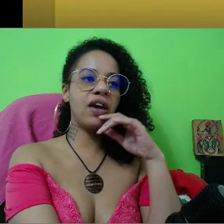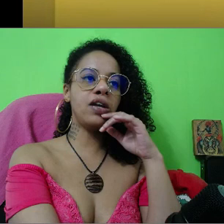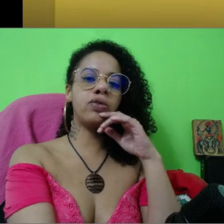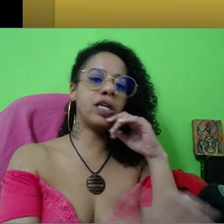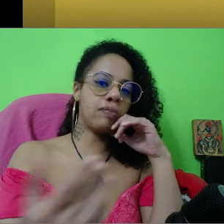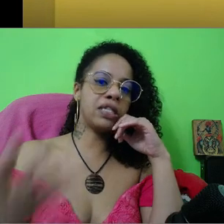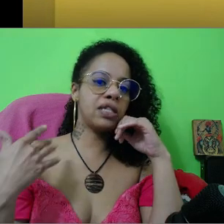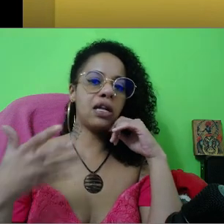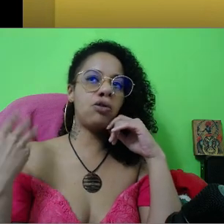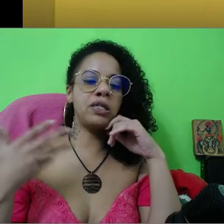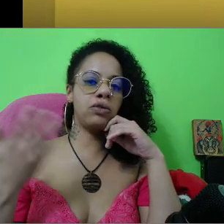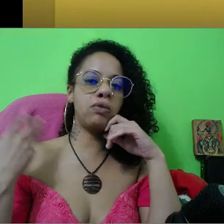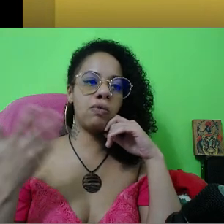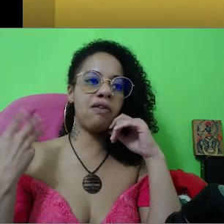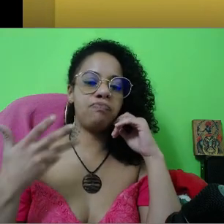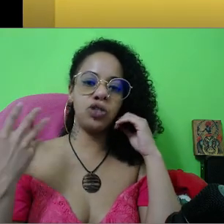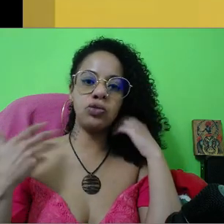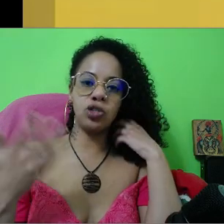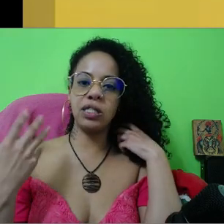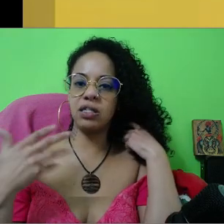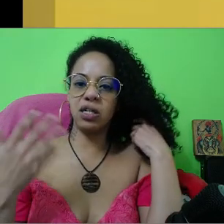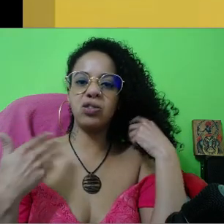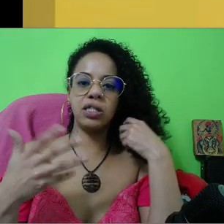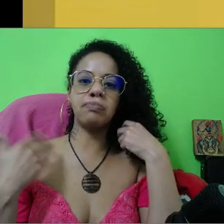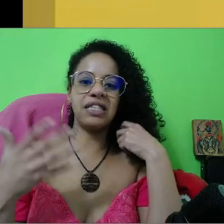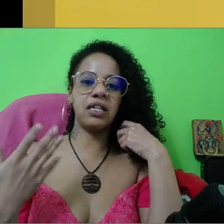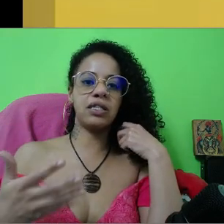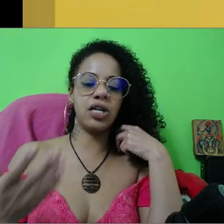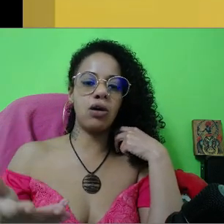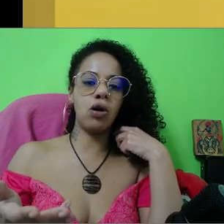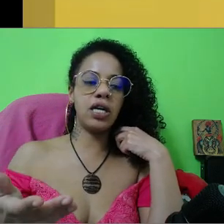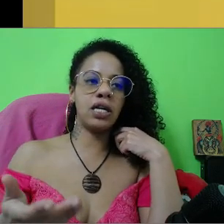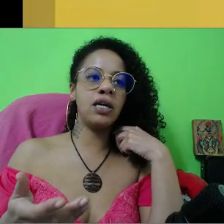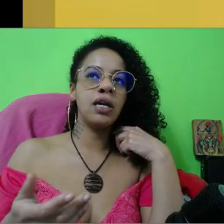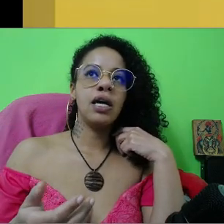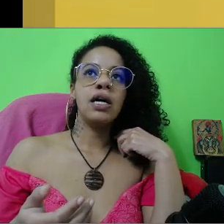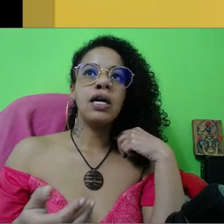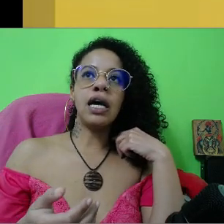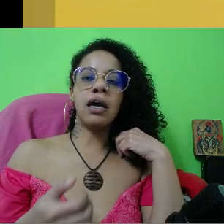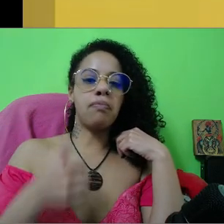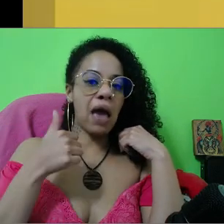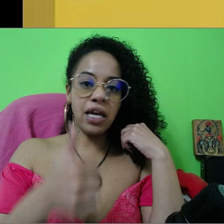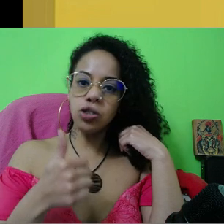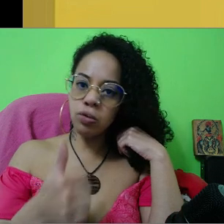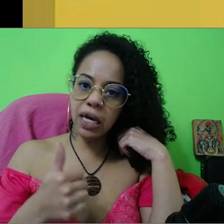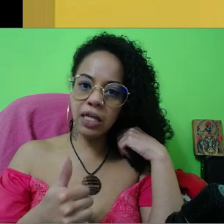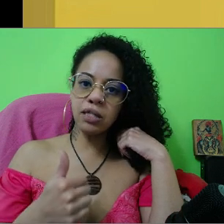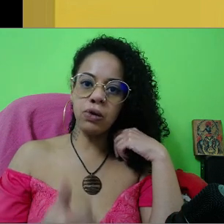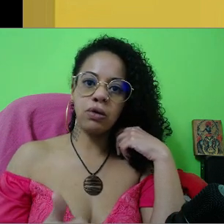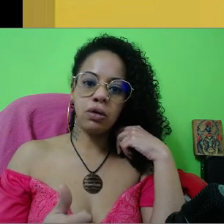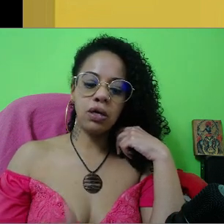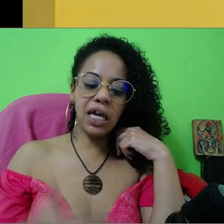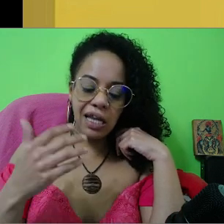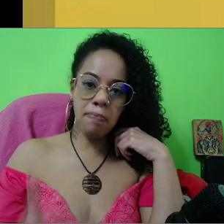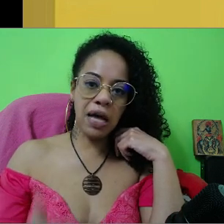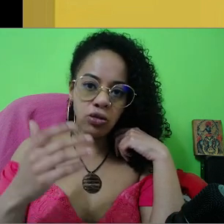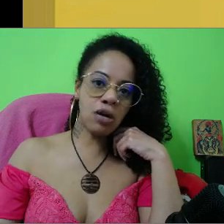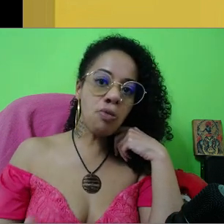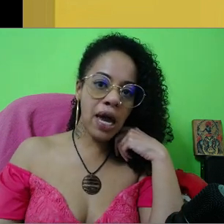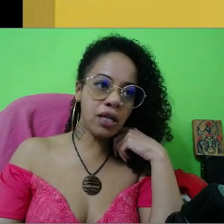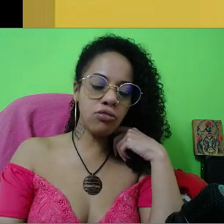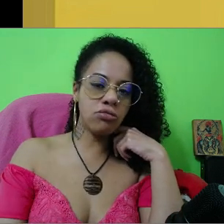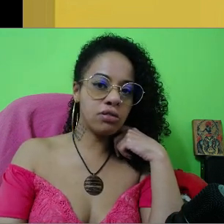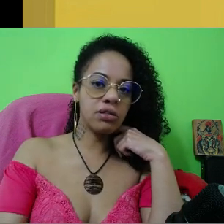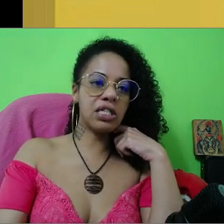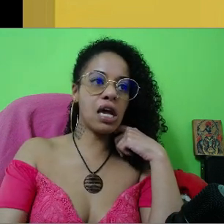perfeito ainda mais que você tá começando a discutir essas questões mais a esquerda agora né É isso mesmo e